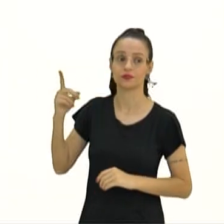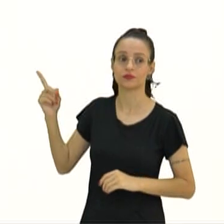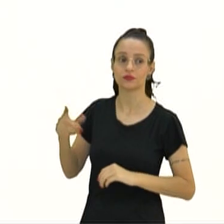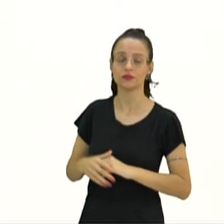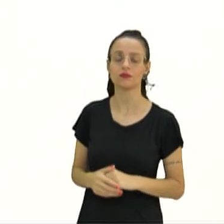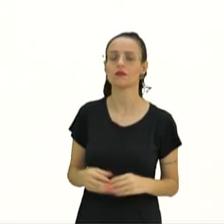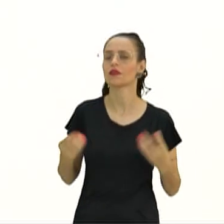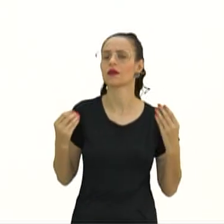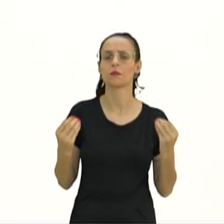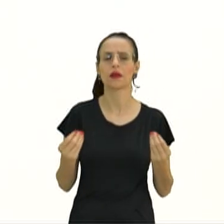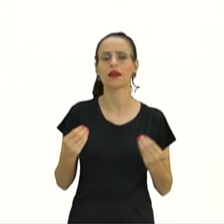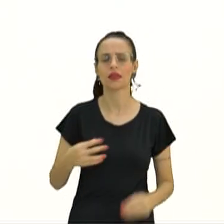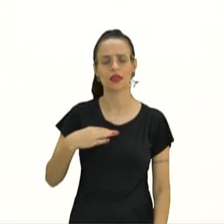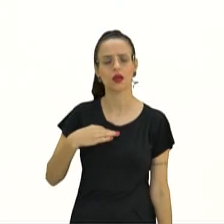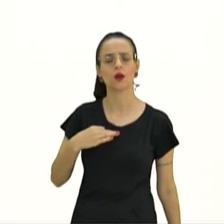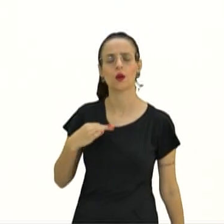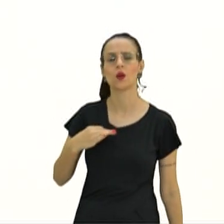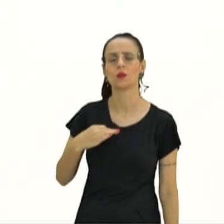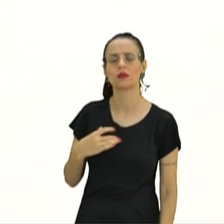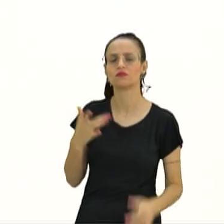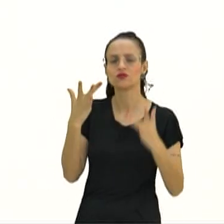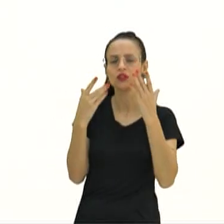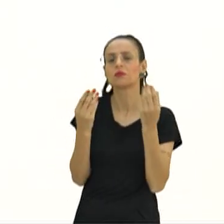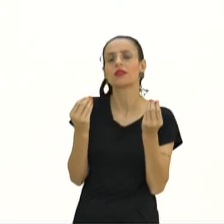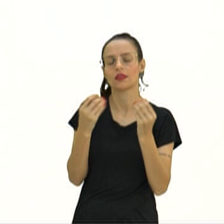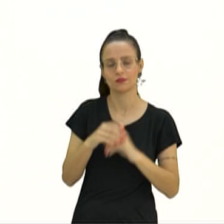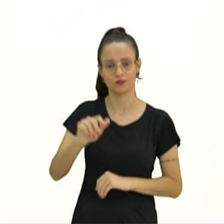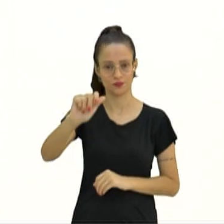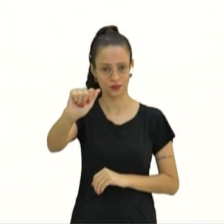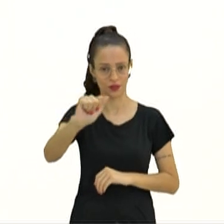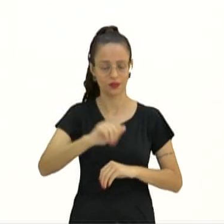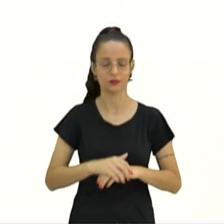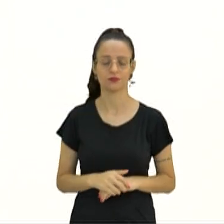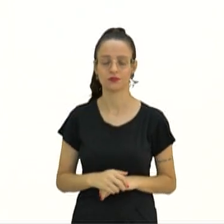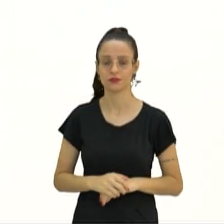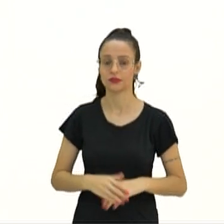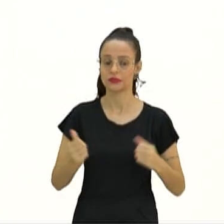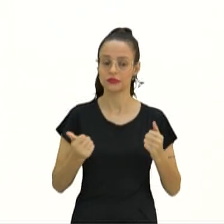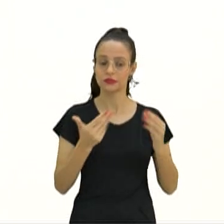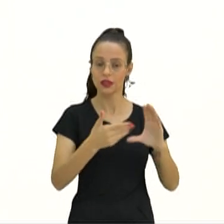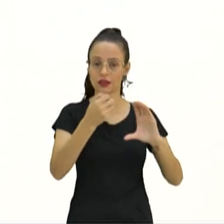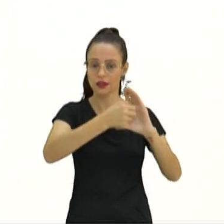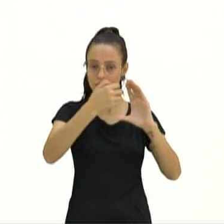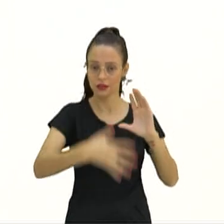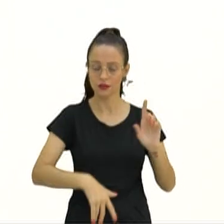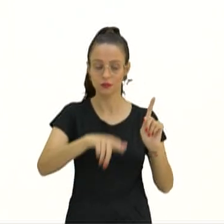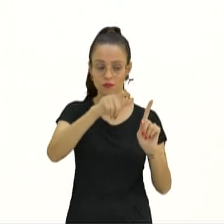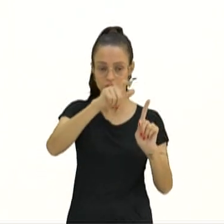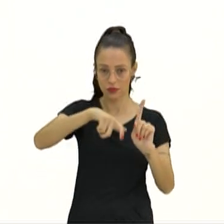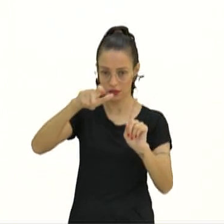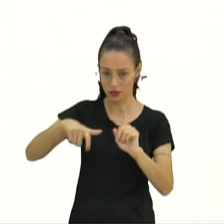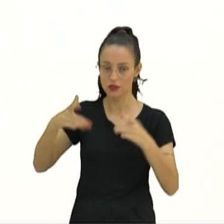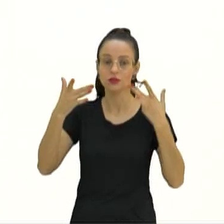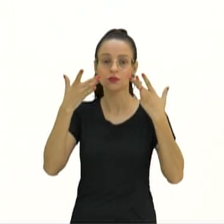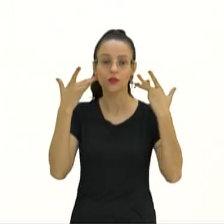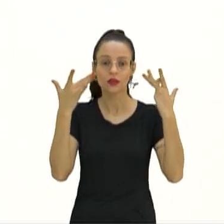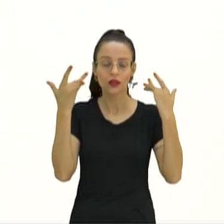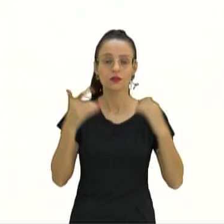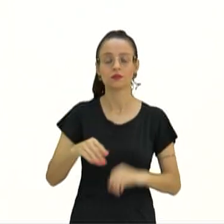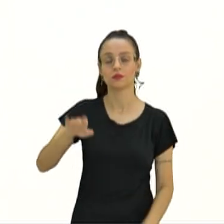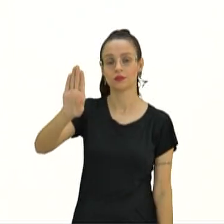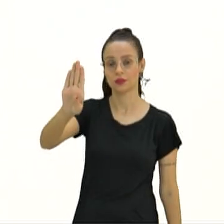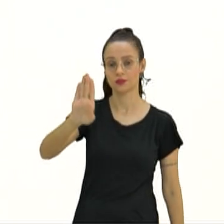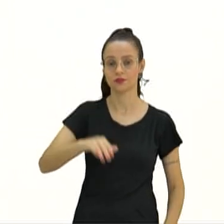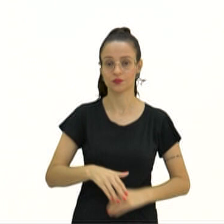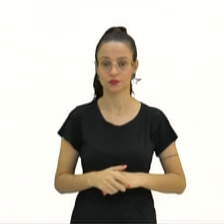que serve o figurino teatral? Letra A. Para caracterizar as personagens do espetáculo teatral. Letra